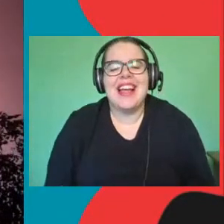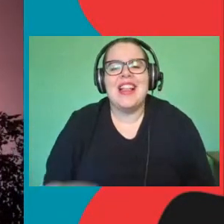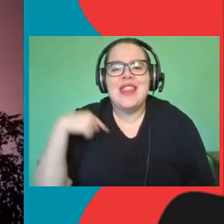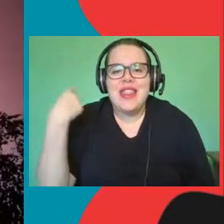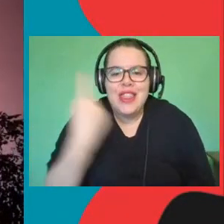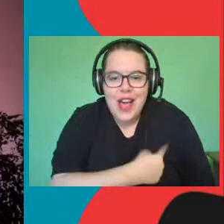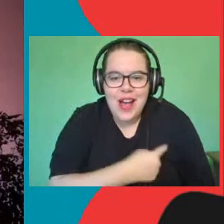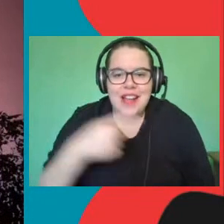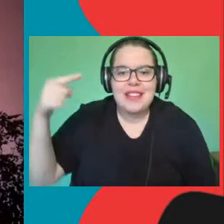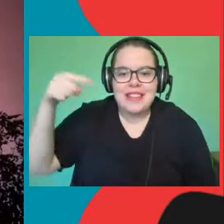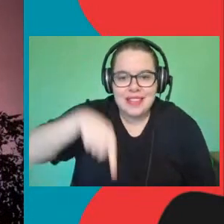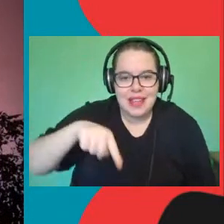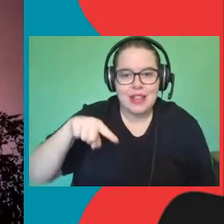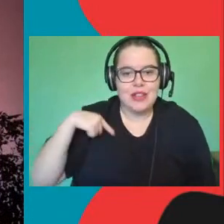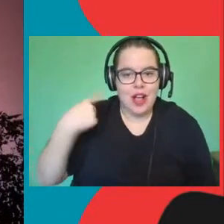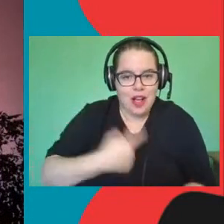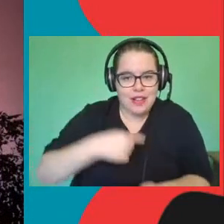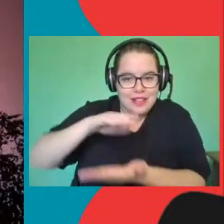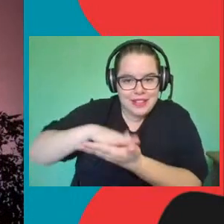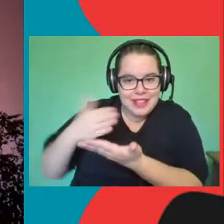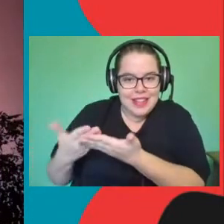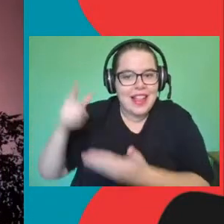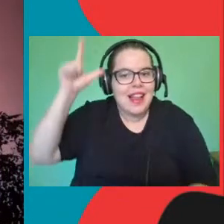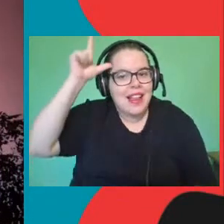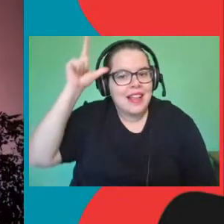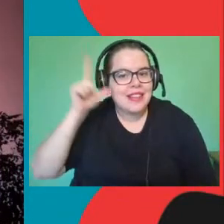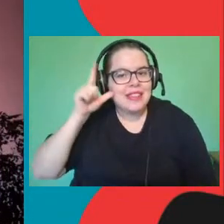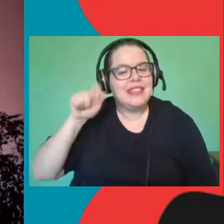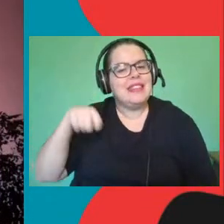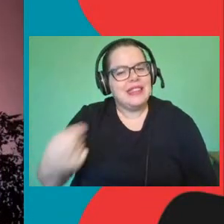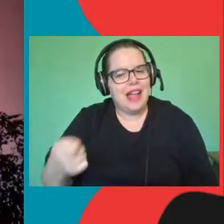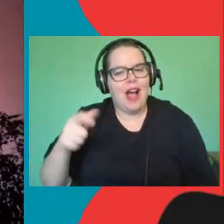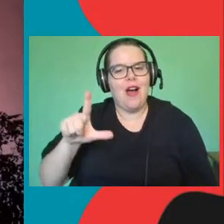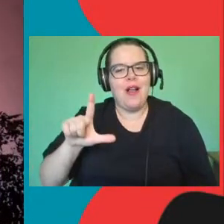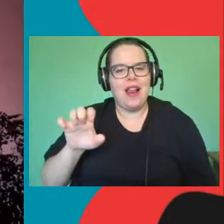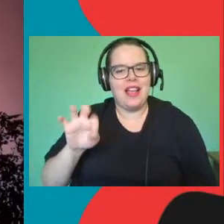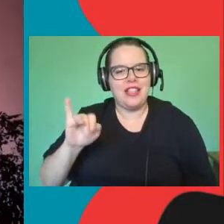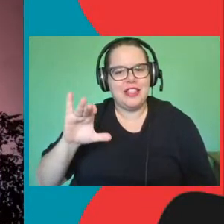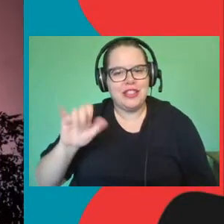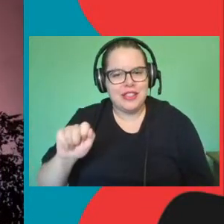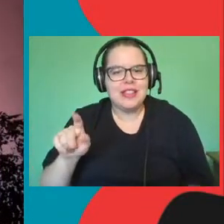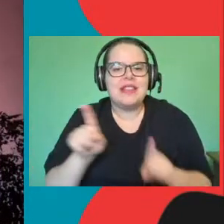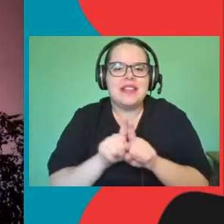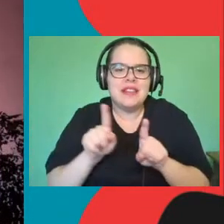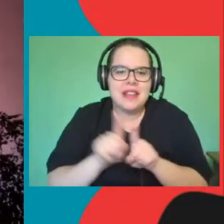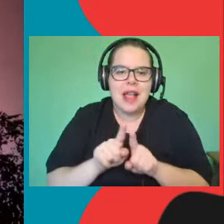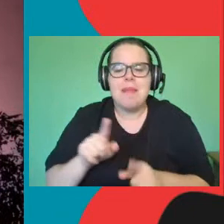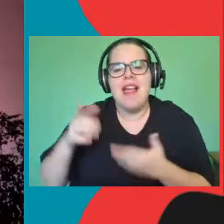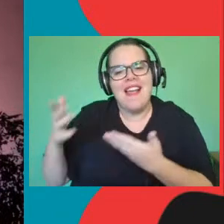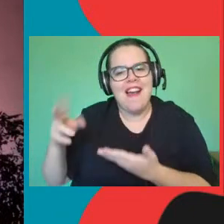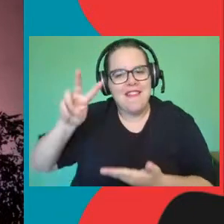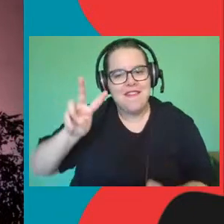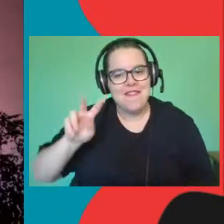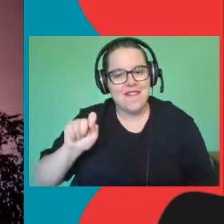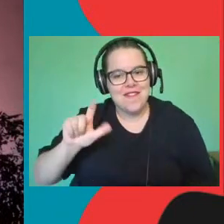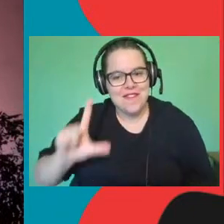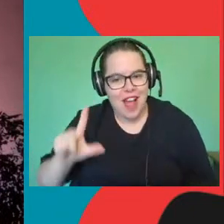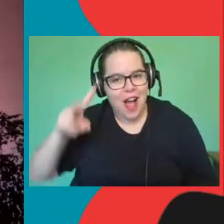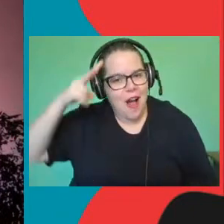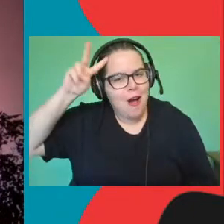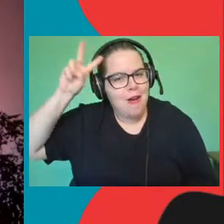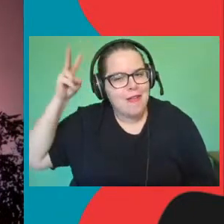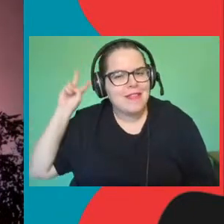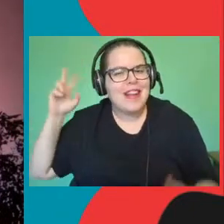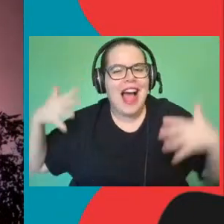Estamos aqui com a nossa intérprete Letícia, estou aqui com o Val, mais um dia de evento, que alegria ter vocês aqui